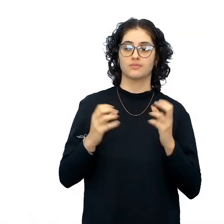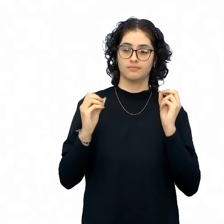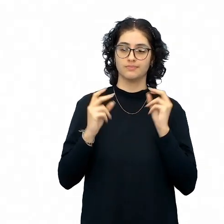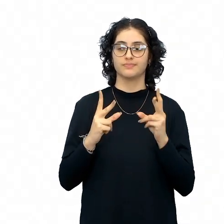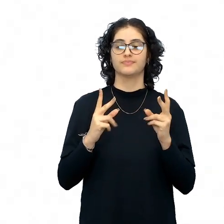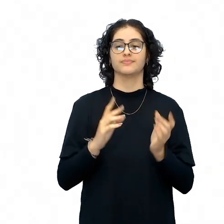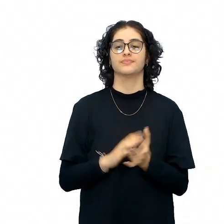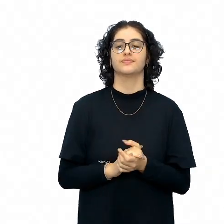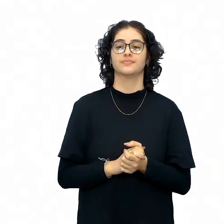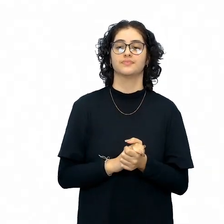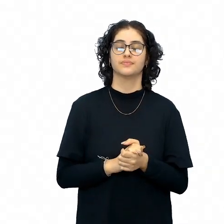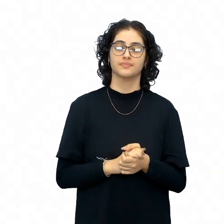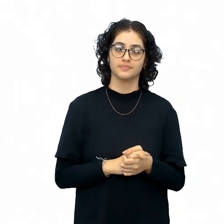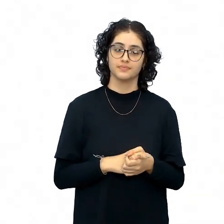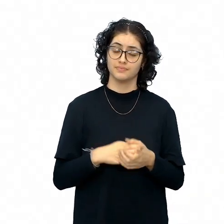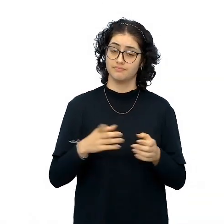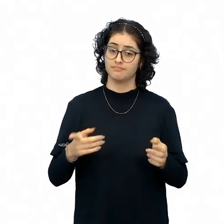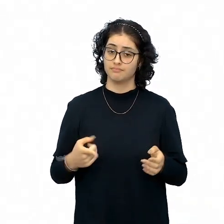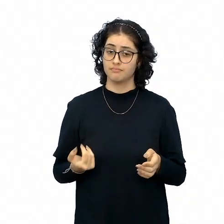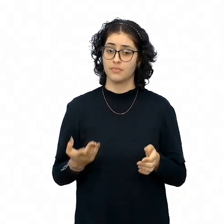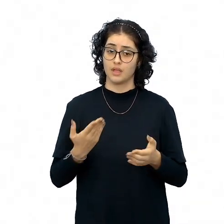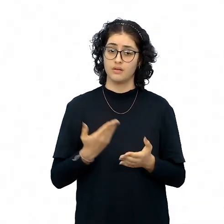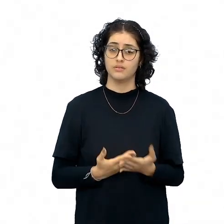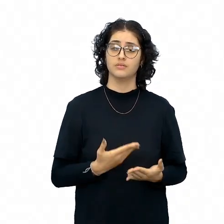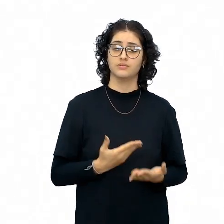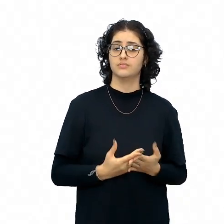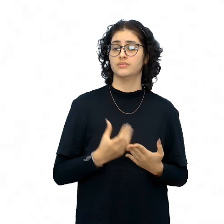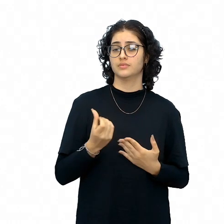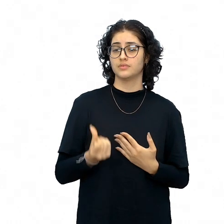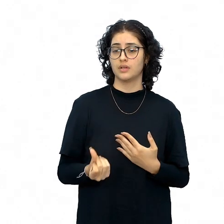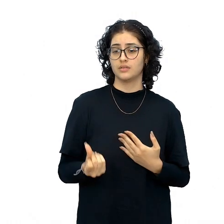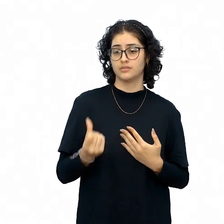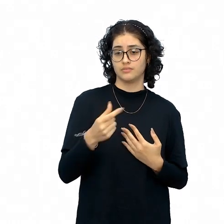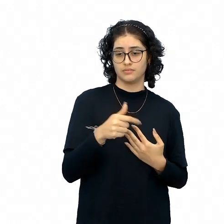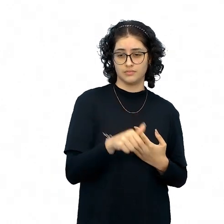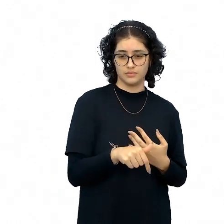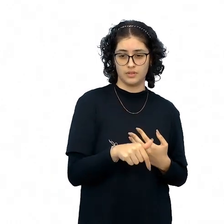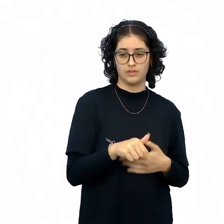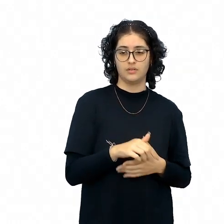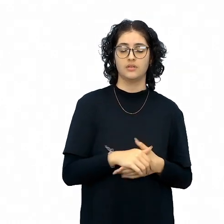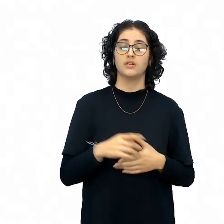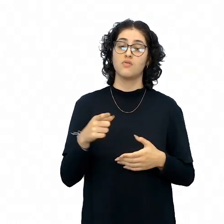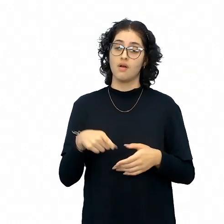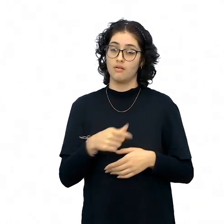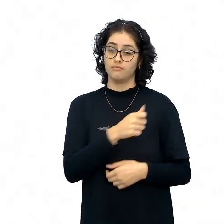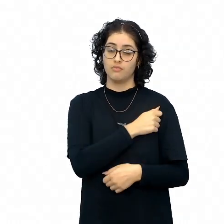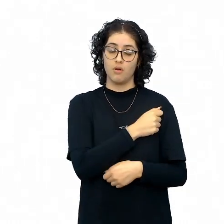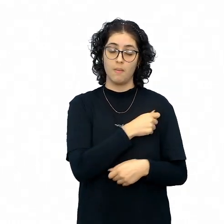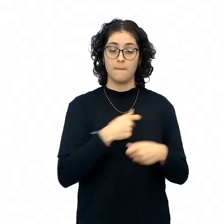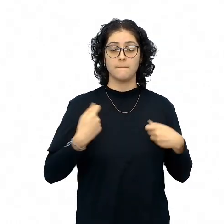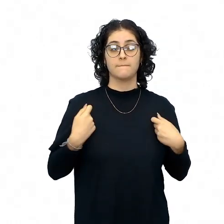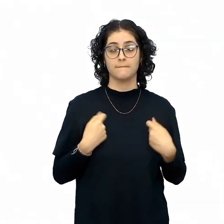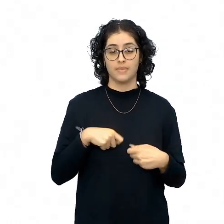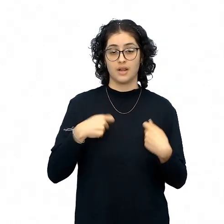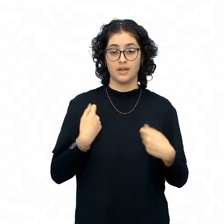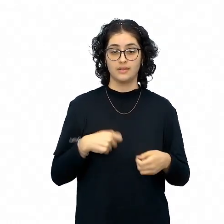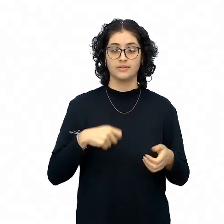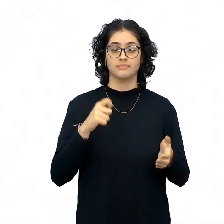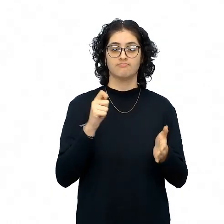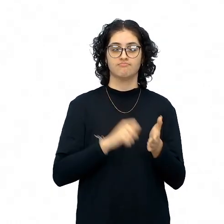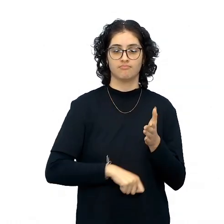correto? Chegando às aulas 6 e 7, o estudante terá, então, de produzir um